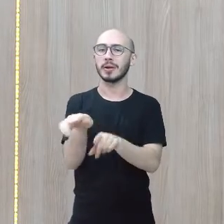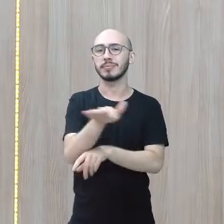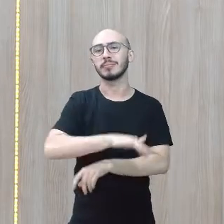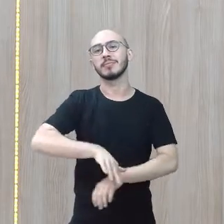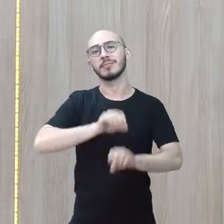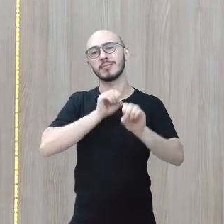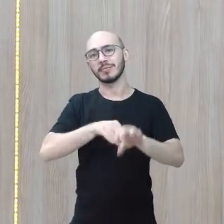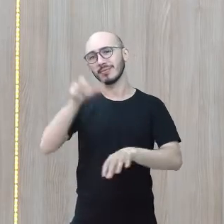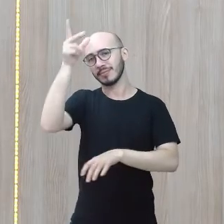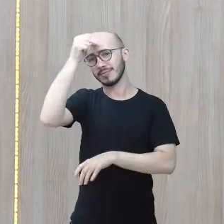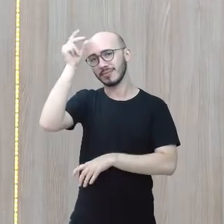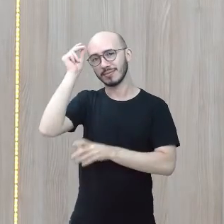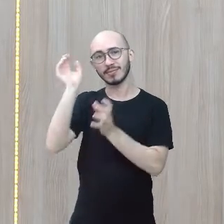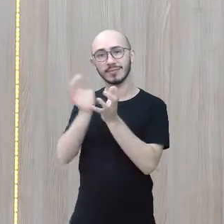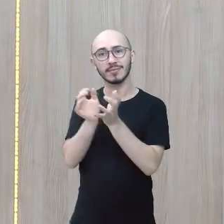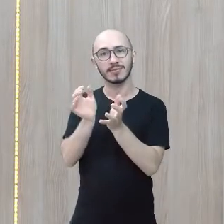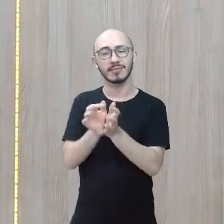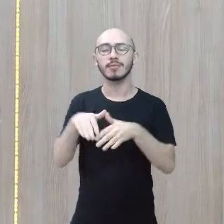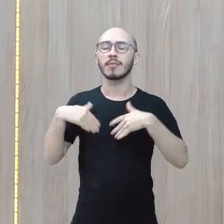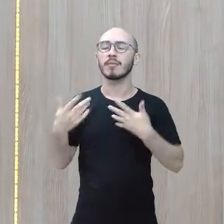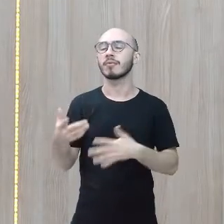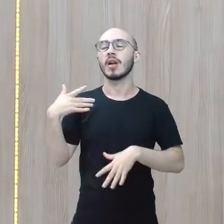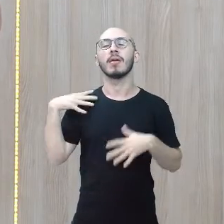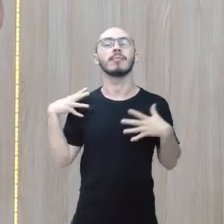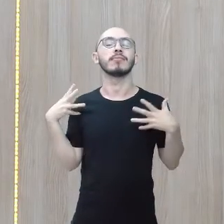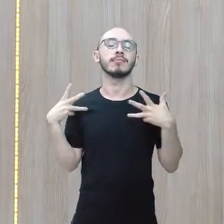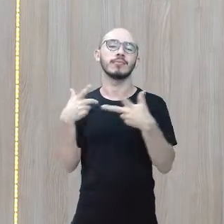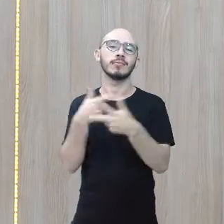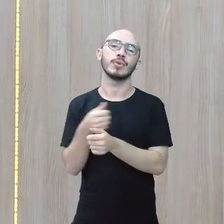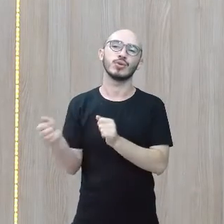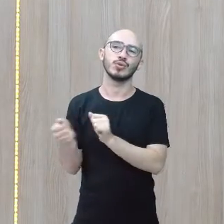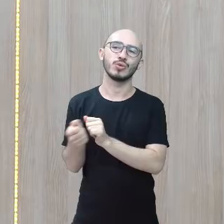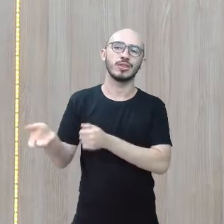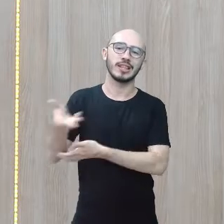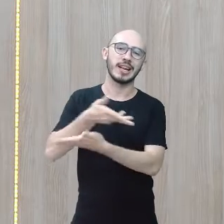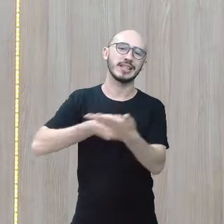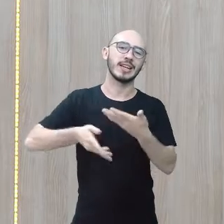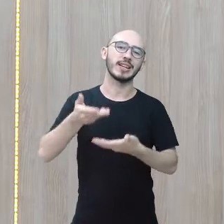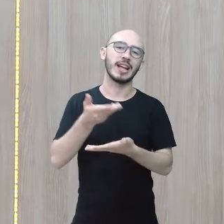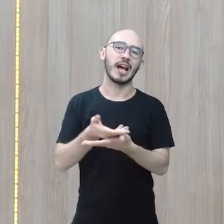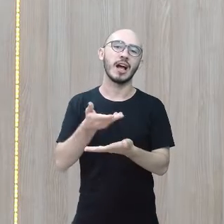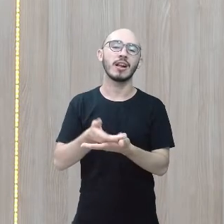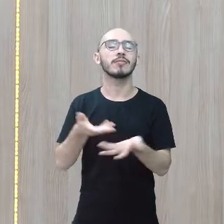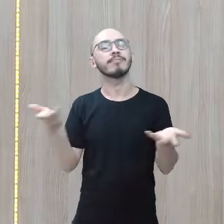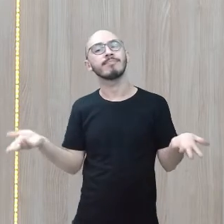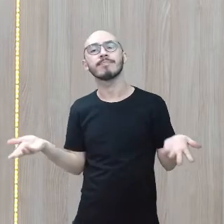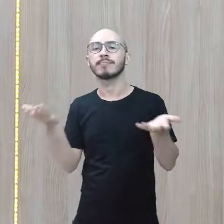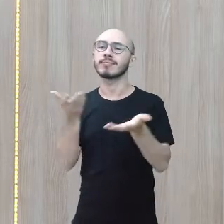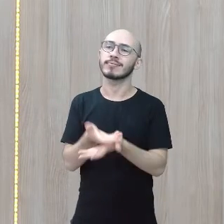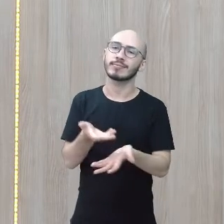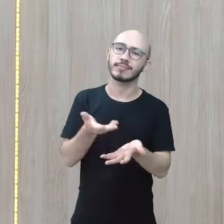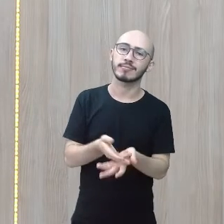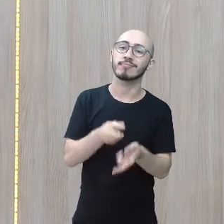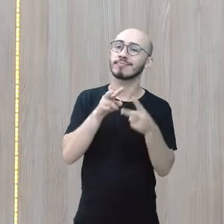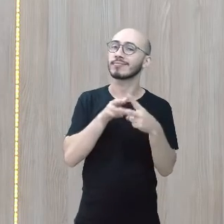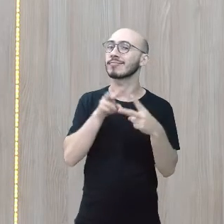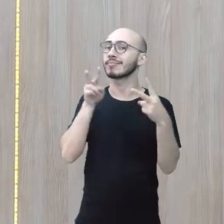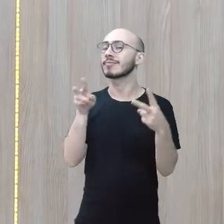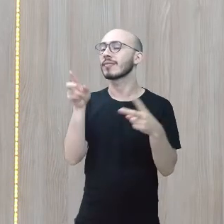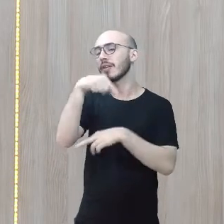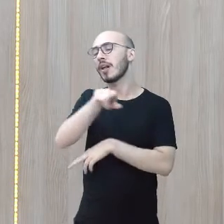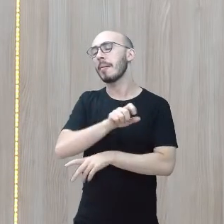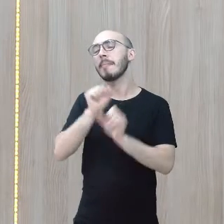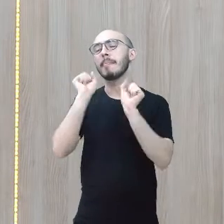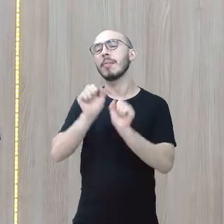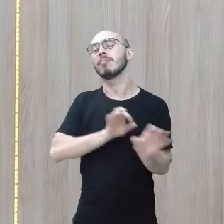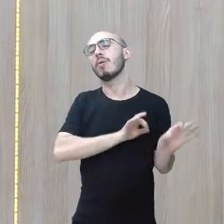É o máximo estar fazendo essa aula aqui para vocês e com vocês. O formato da nossa aula, né, digital, possibilita que você assista